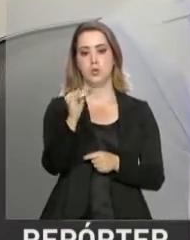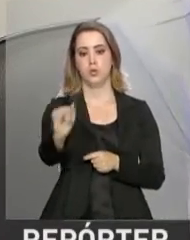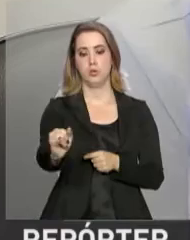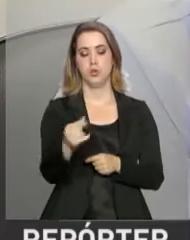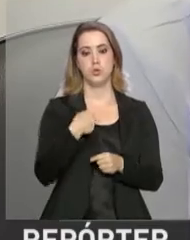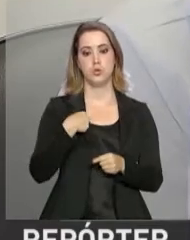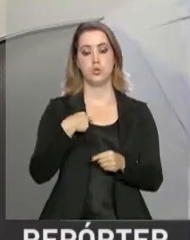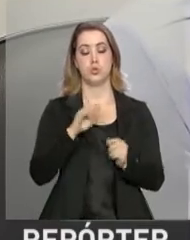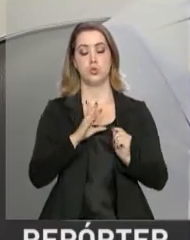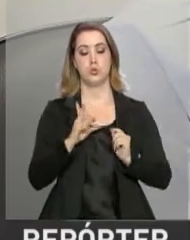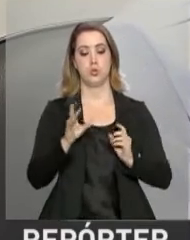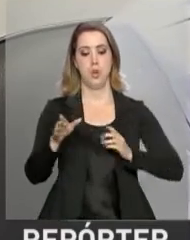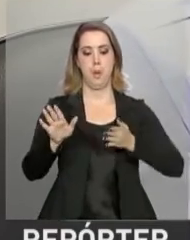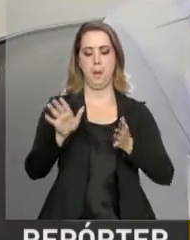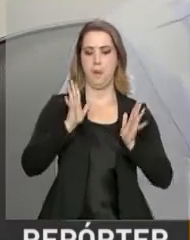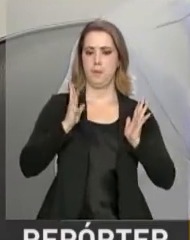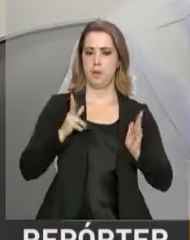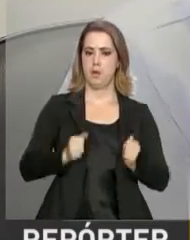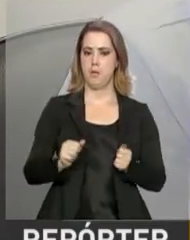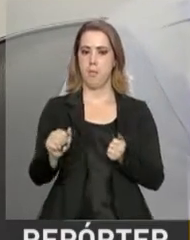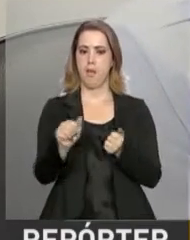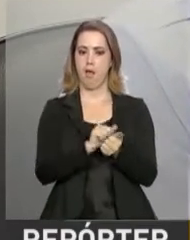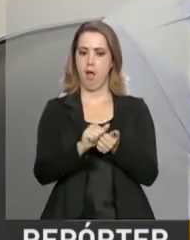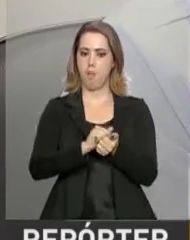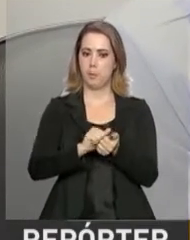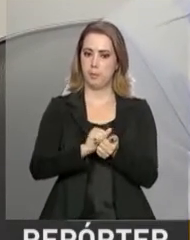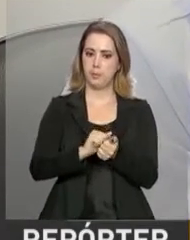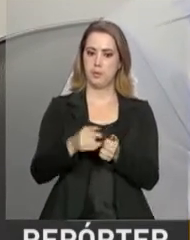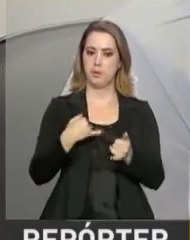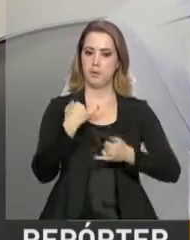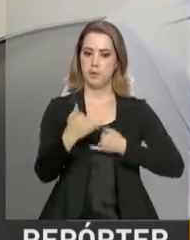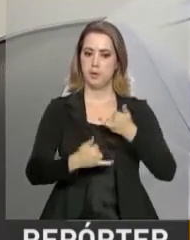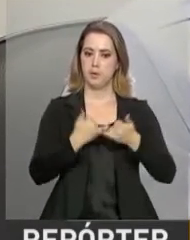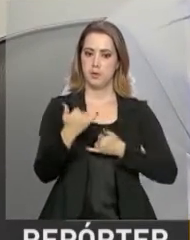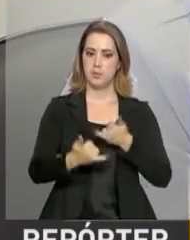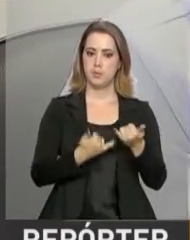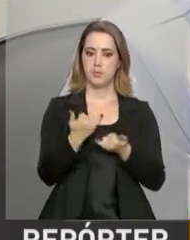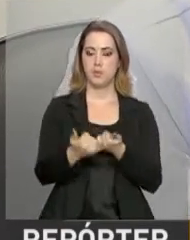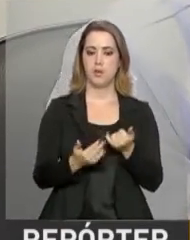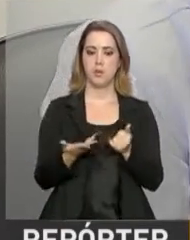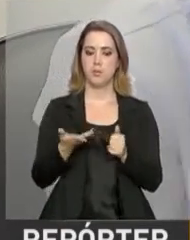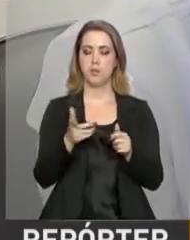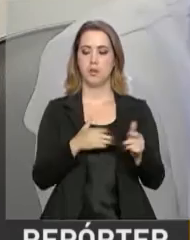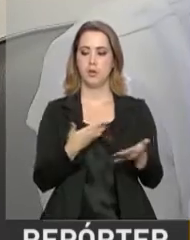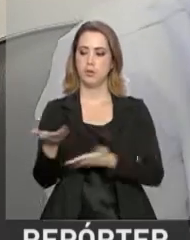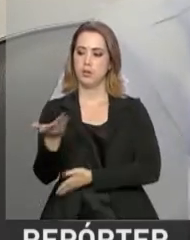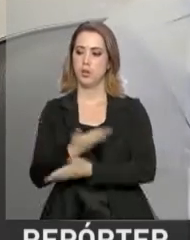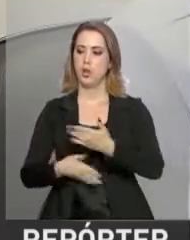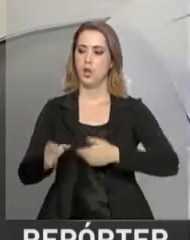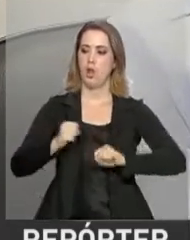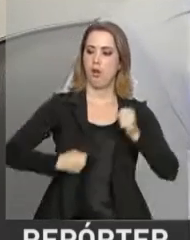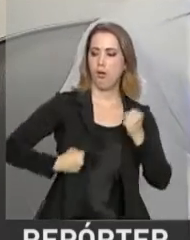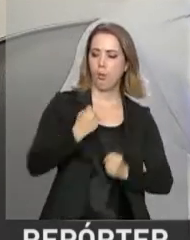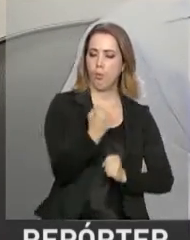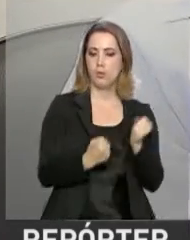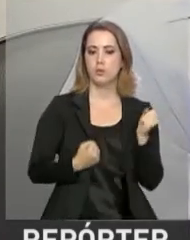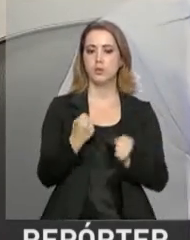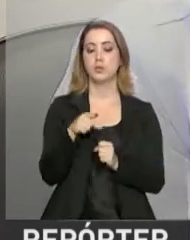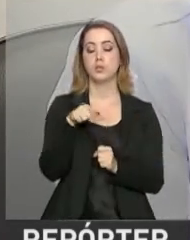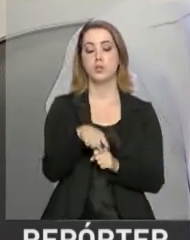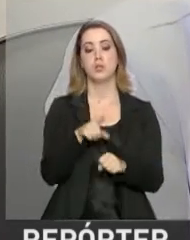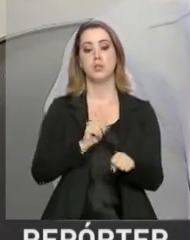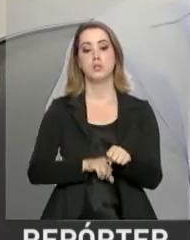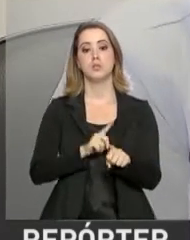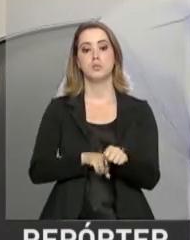as crianças bem para o pátio é quando eles vão brincar e interagir com outras crianças correr neste